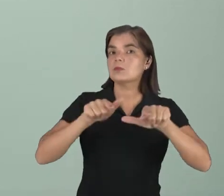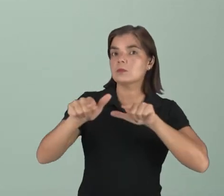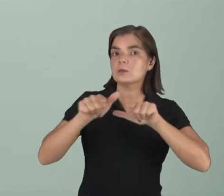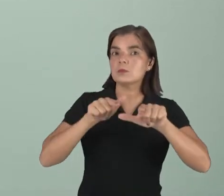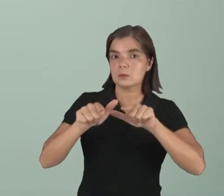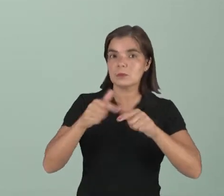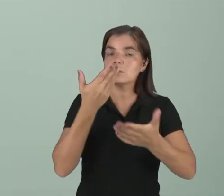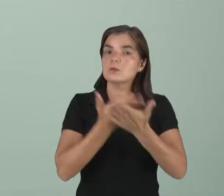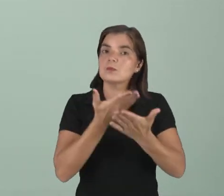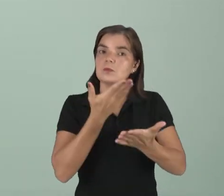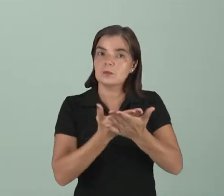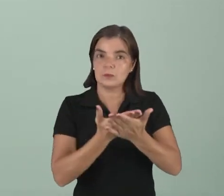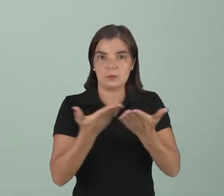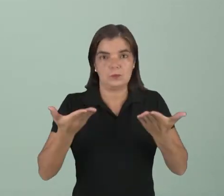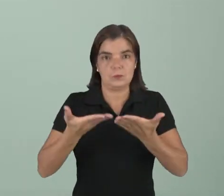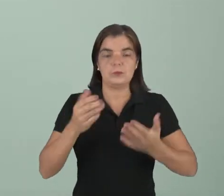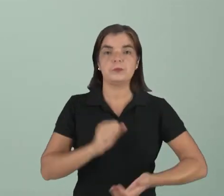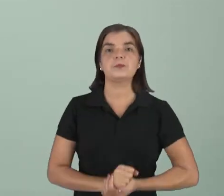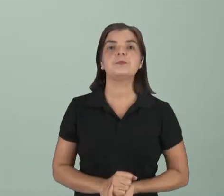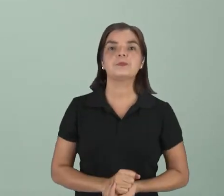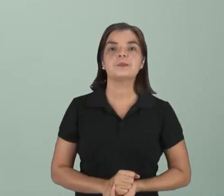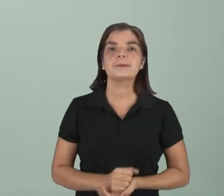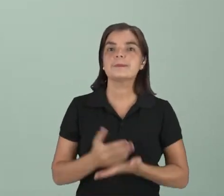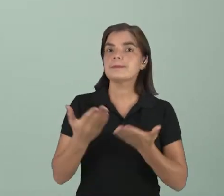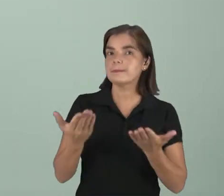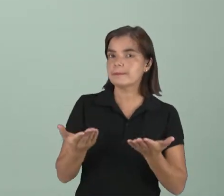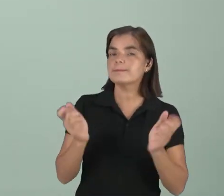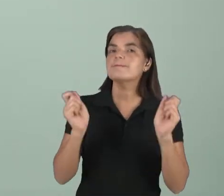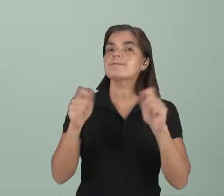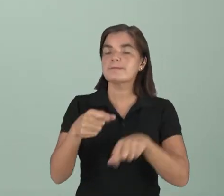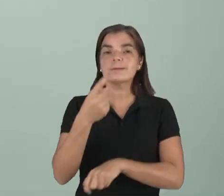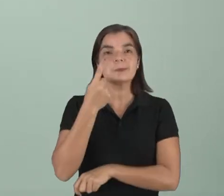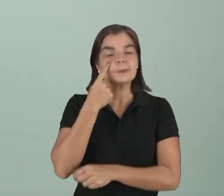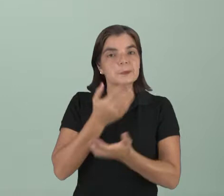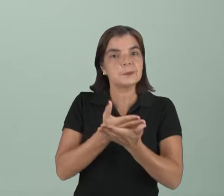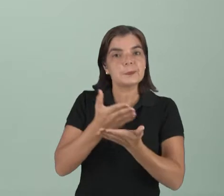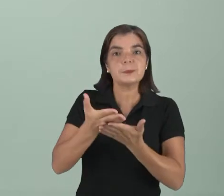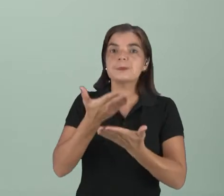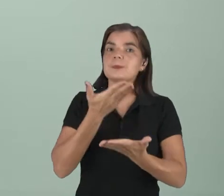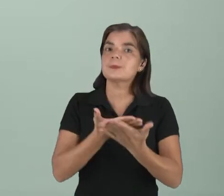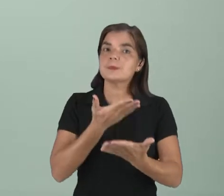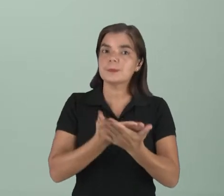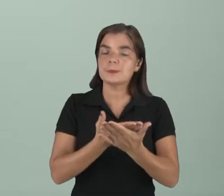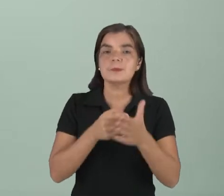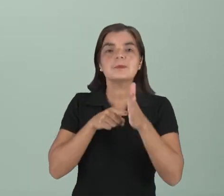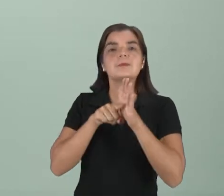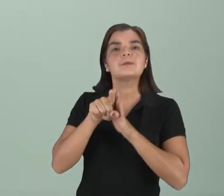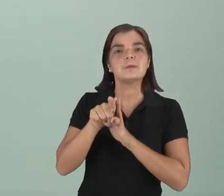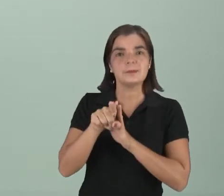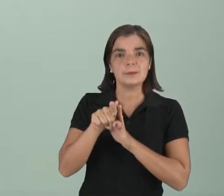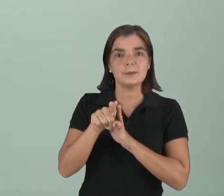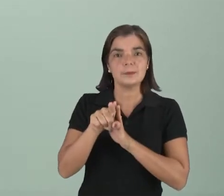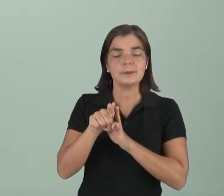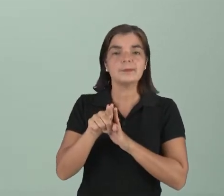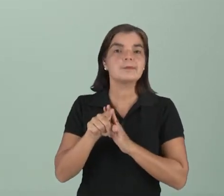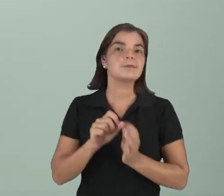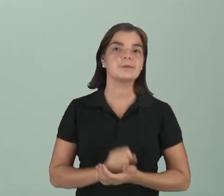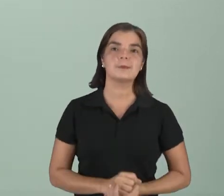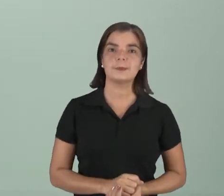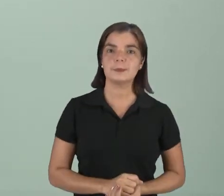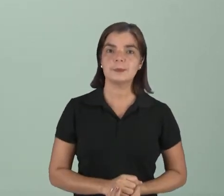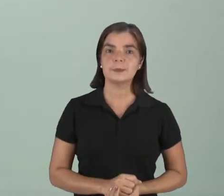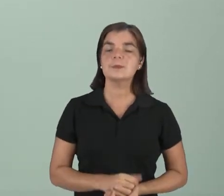hoje nesta aula. Para isso, nós podemos iniciar essa aula perguntando a seguinte